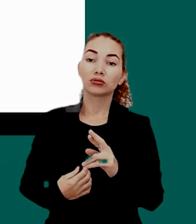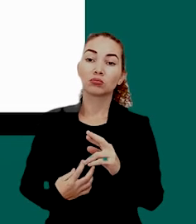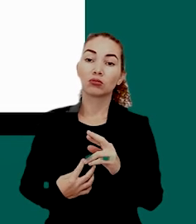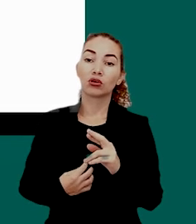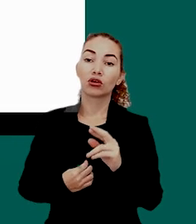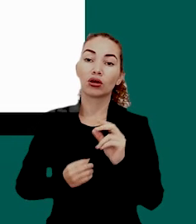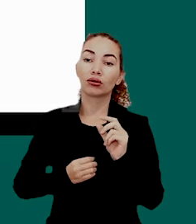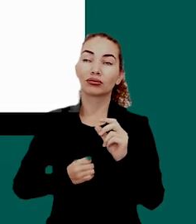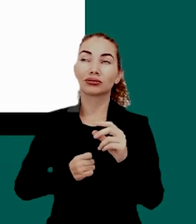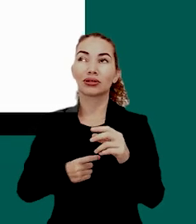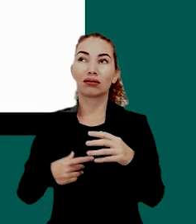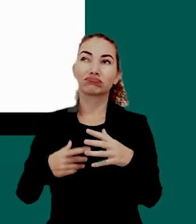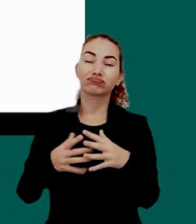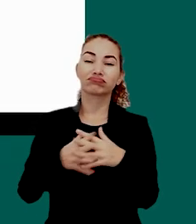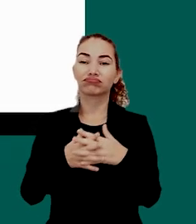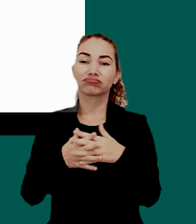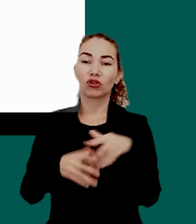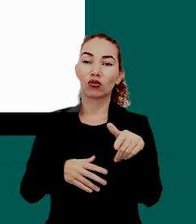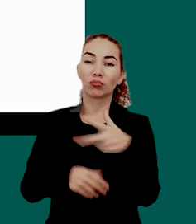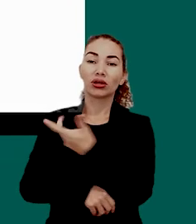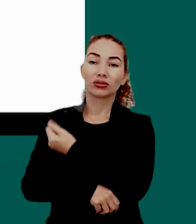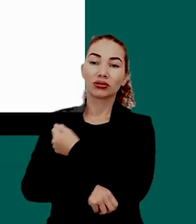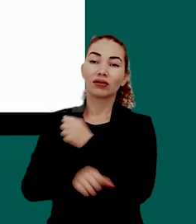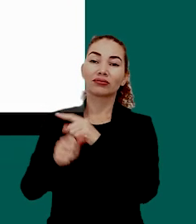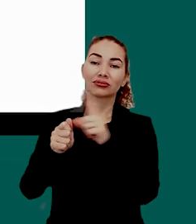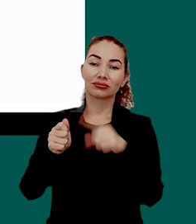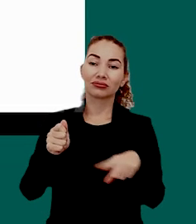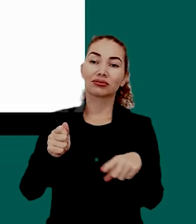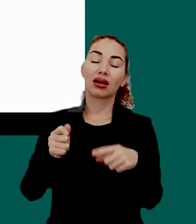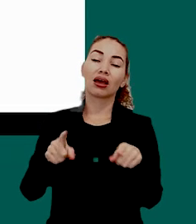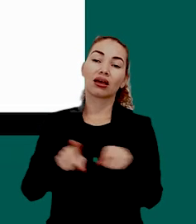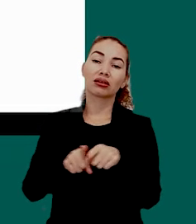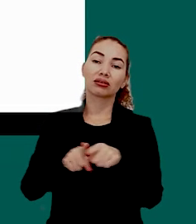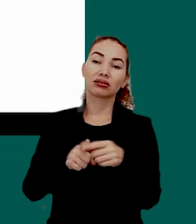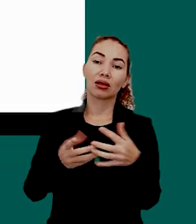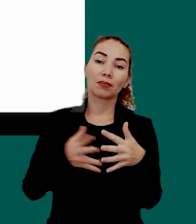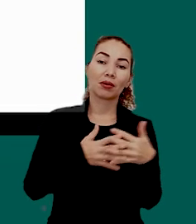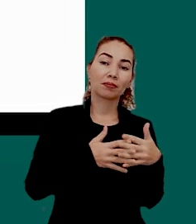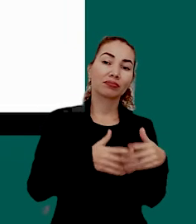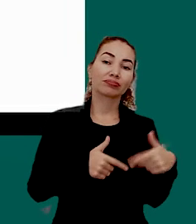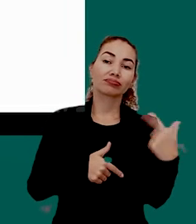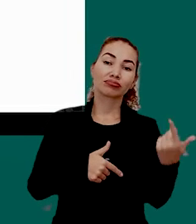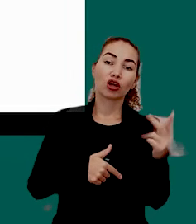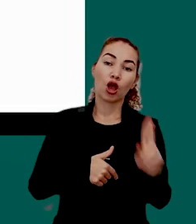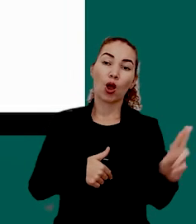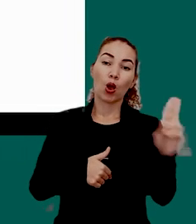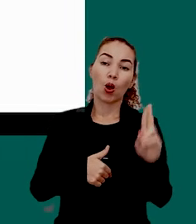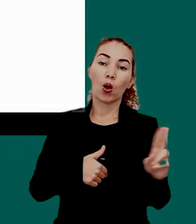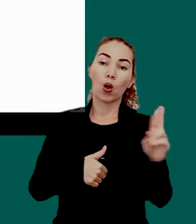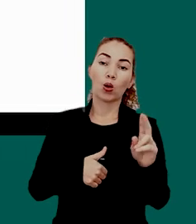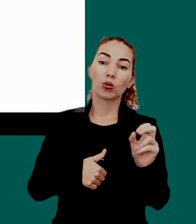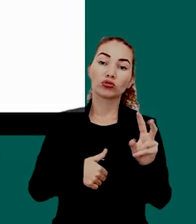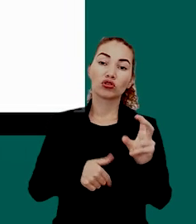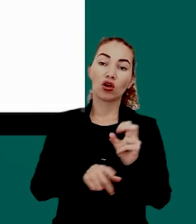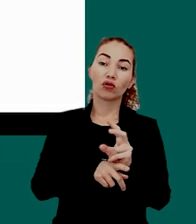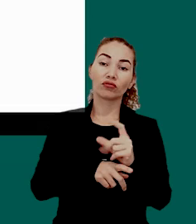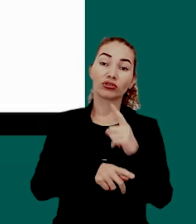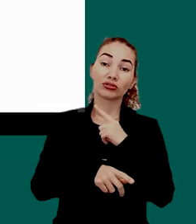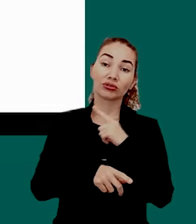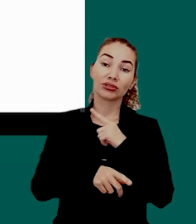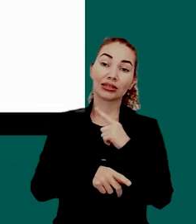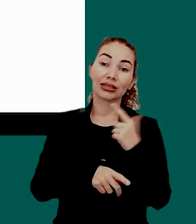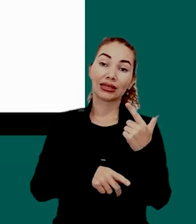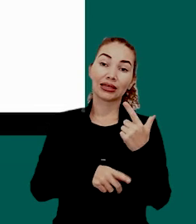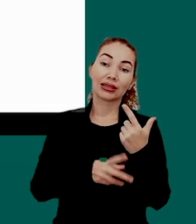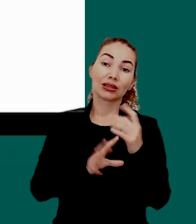pouco embaralhada para essa vacina de Oxford, e talvez não seja tão embaralhada para uma vacina que usa, né, um vetor viral da doença de Newcastle, que